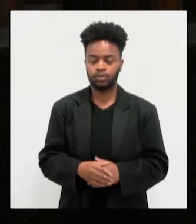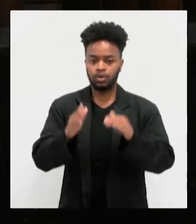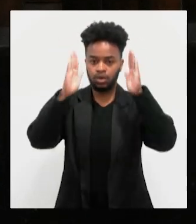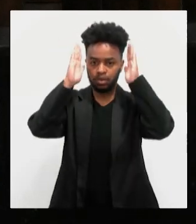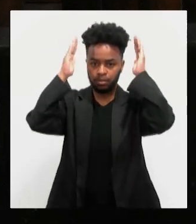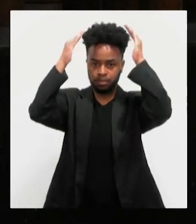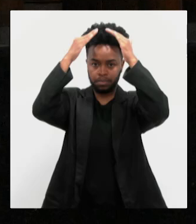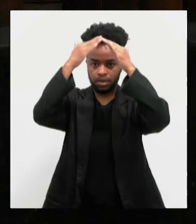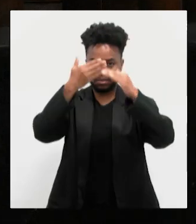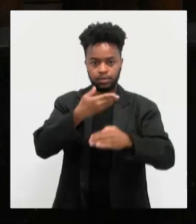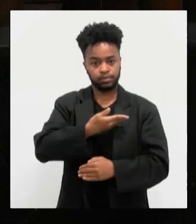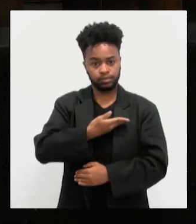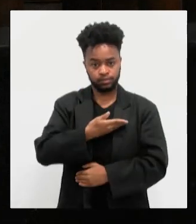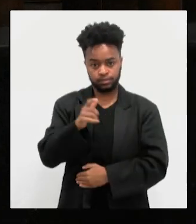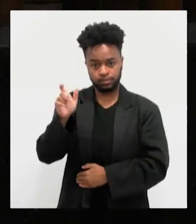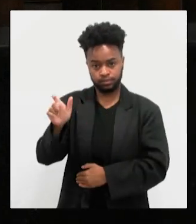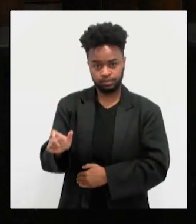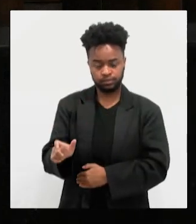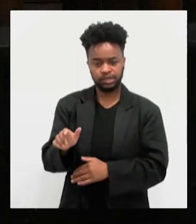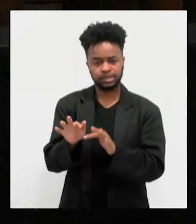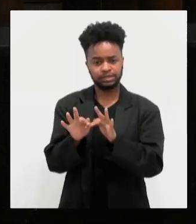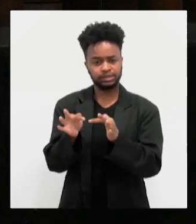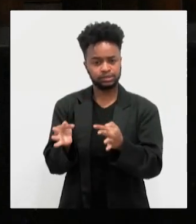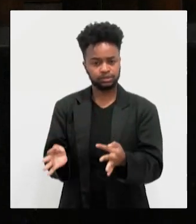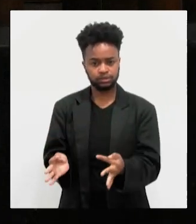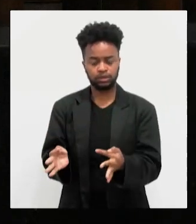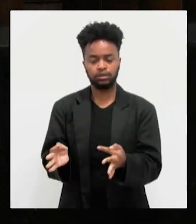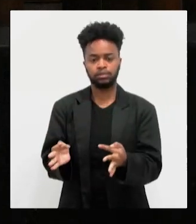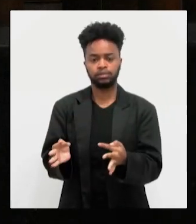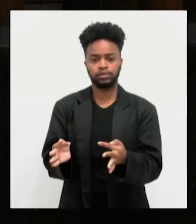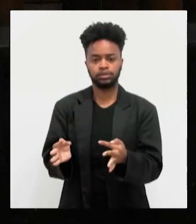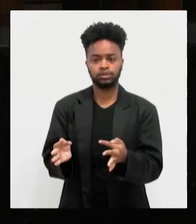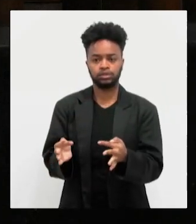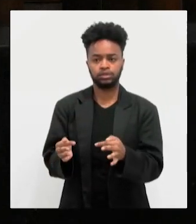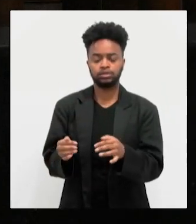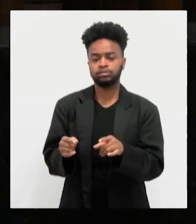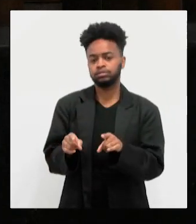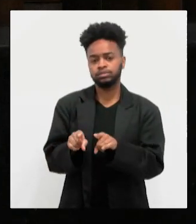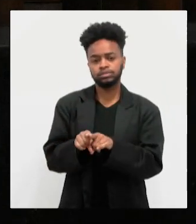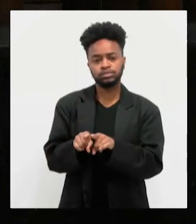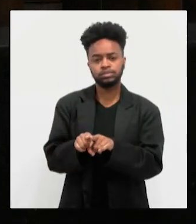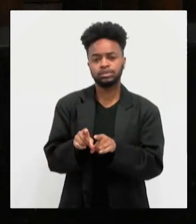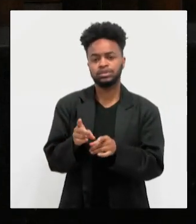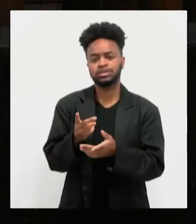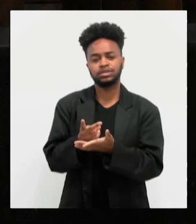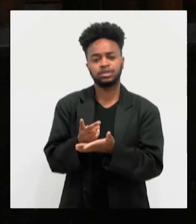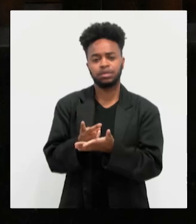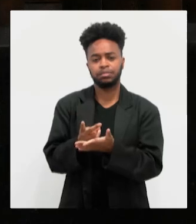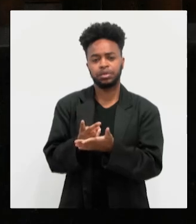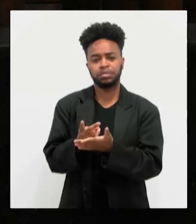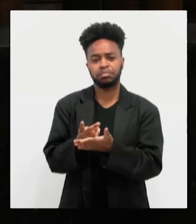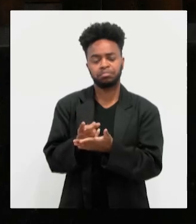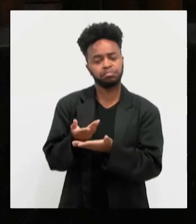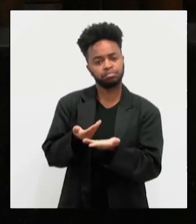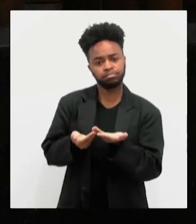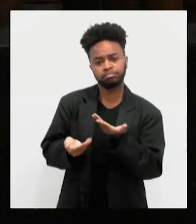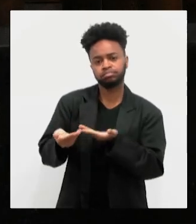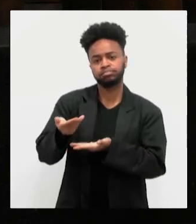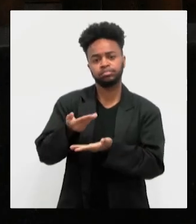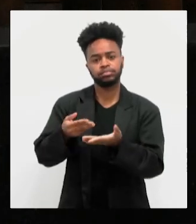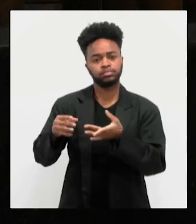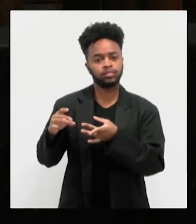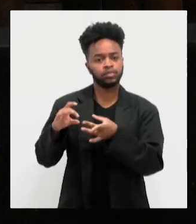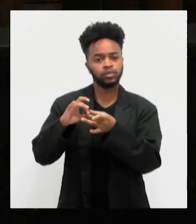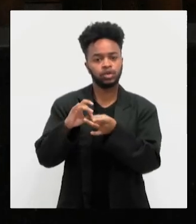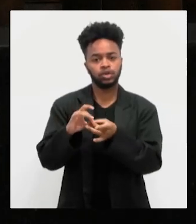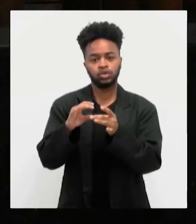Francisco, na sua singeleza, na sua humildade, na sua proximidade